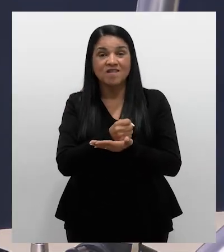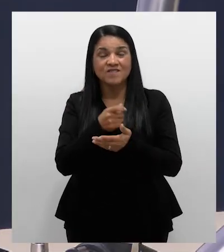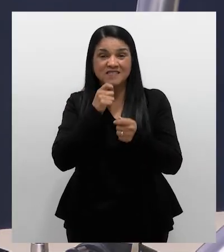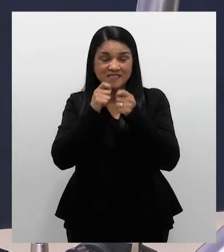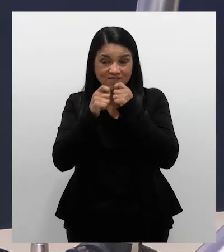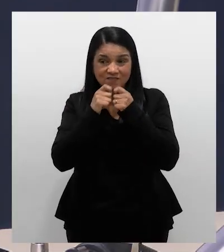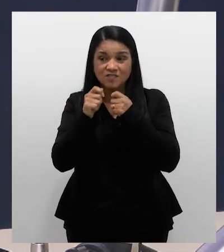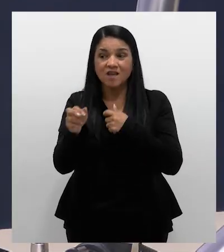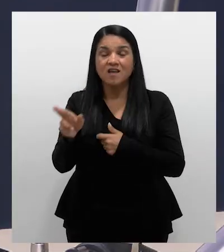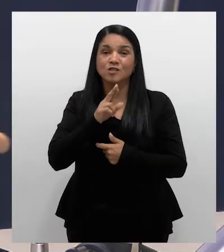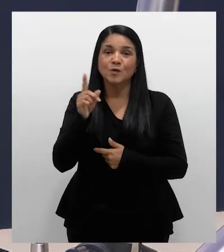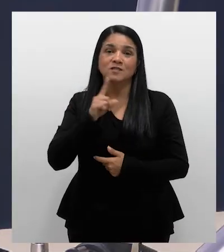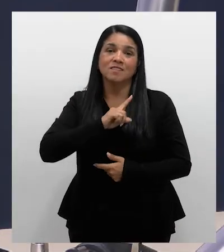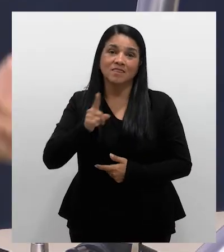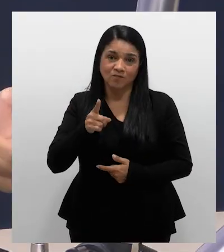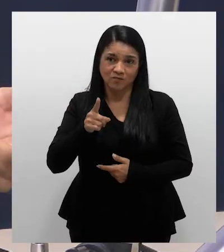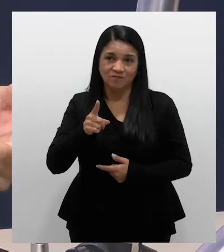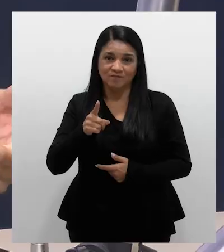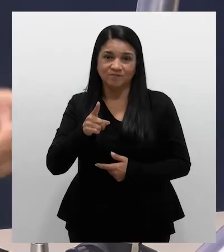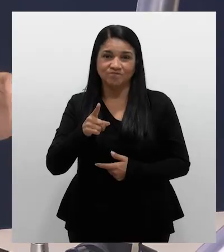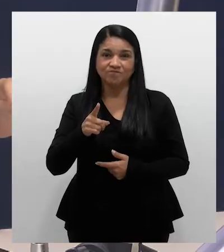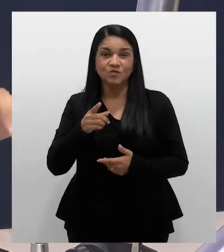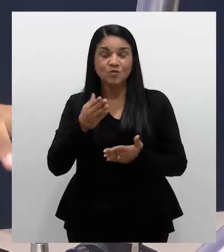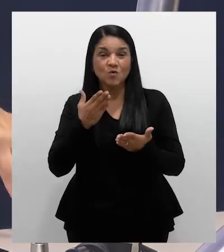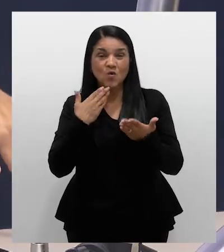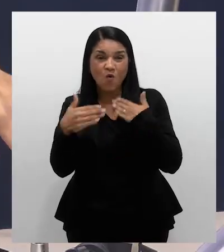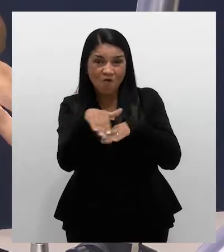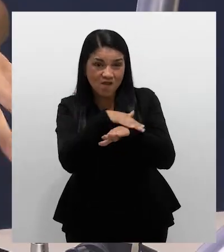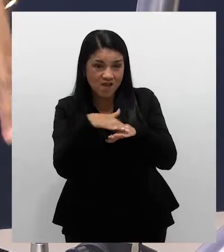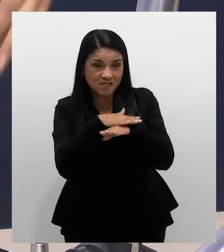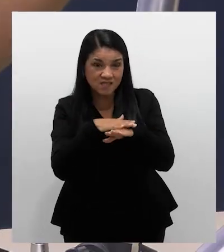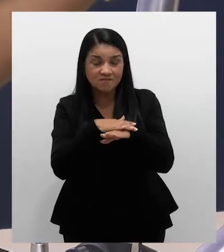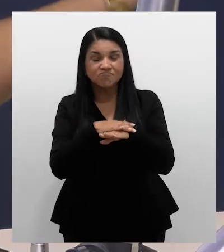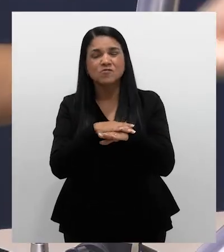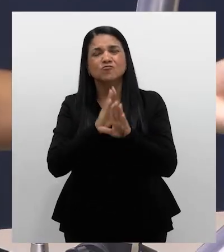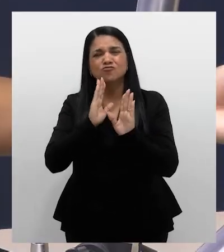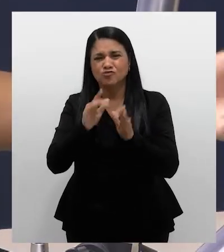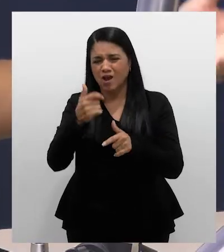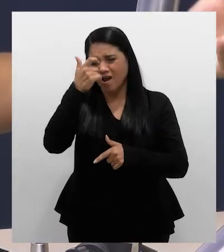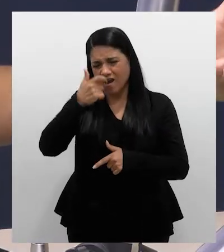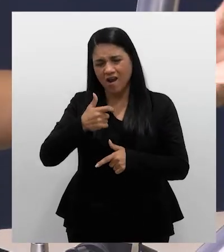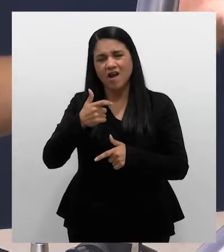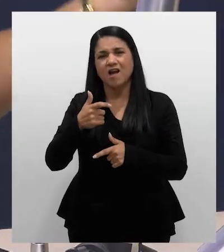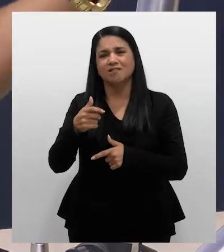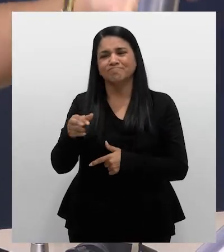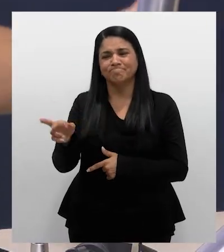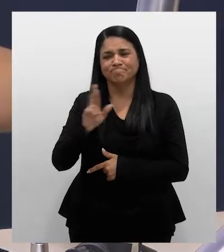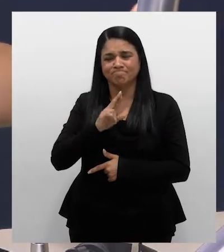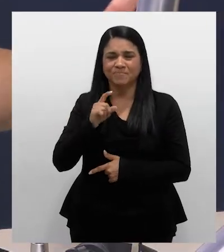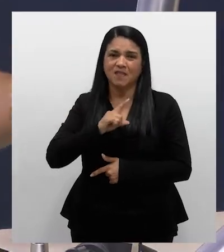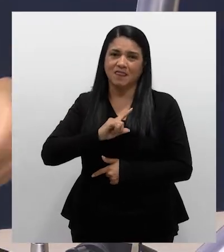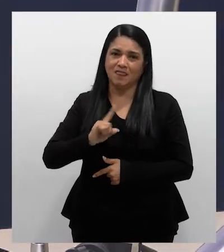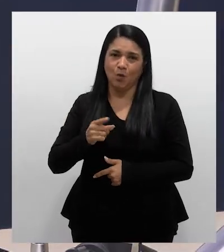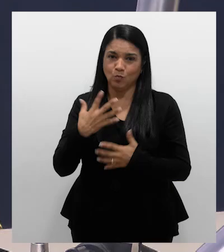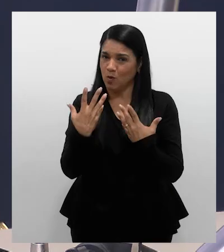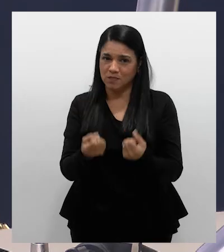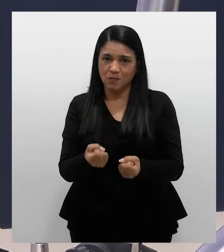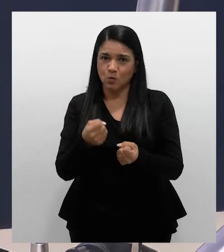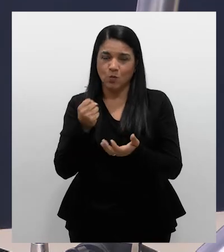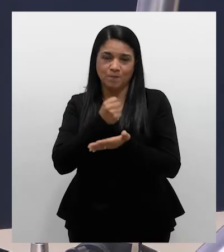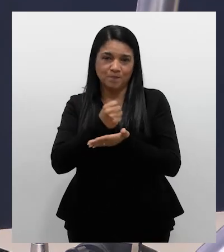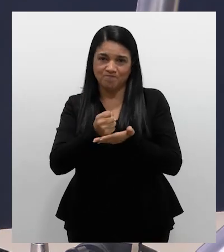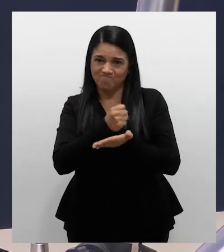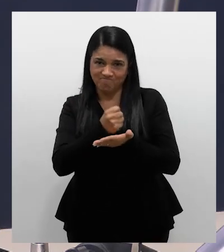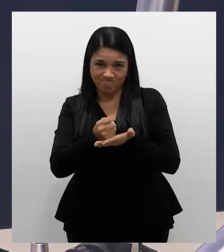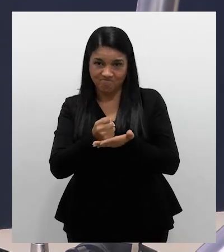preparam. Então, até estar aqui conversando com você, quantos não eu já recebi para locais que eu gostaria de acessar,